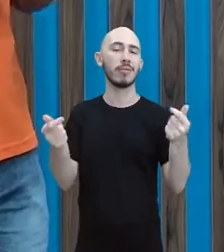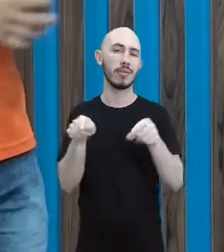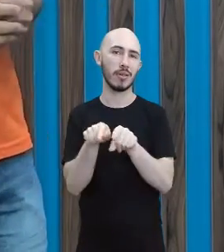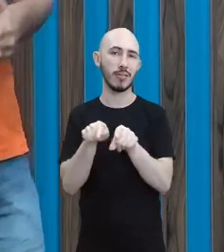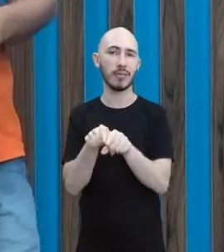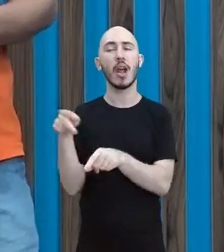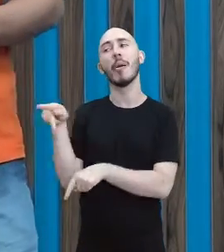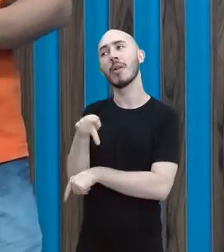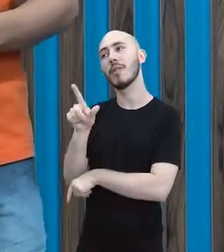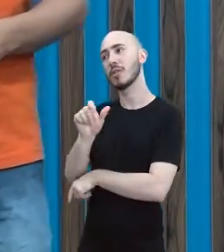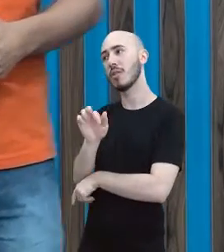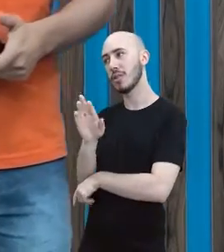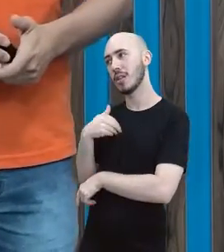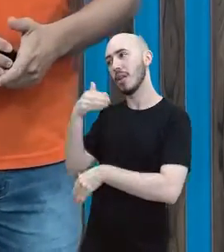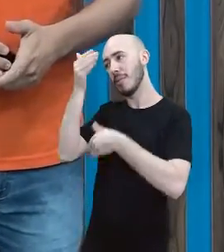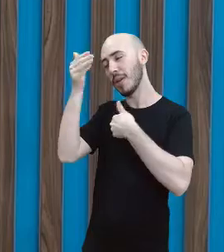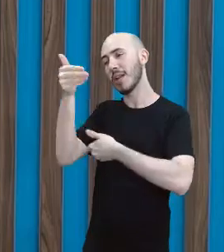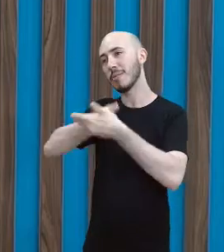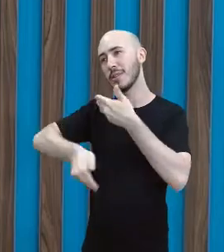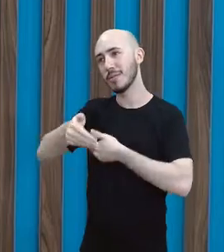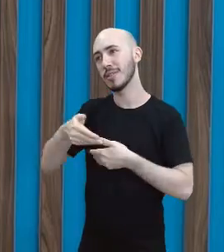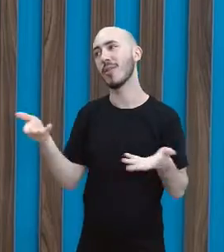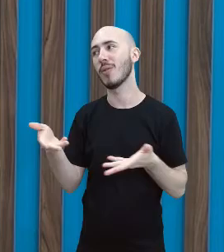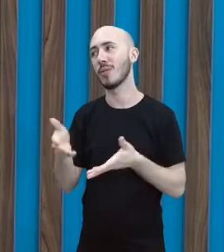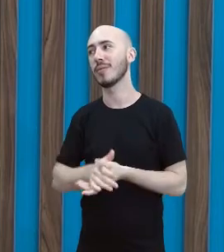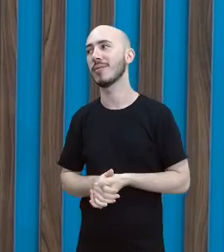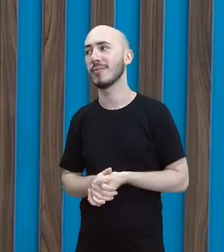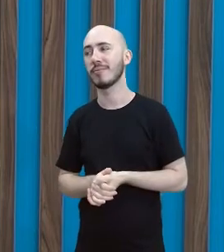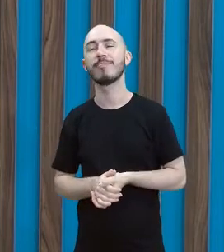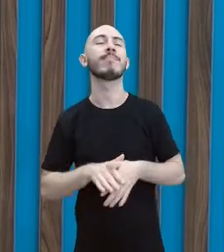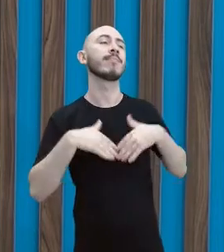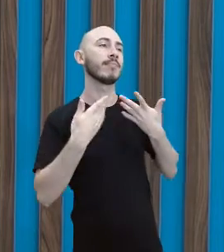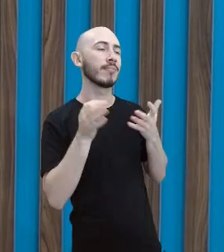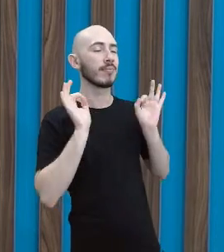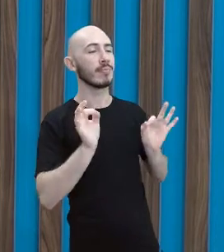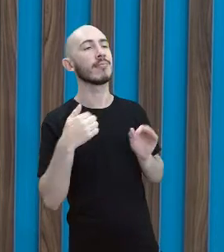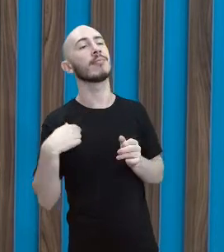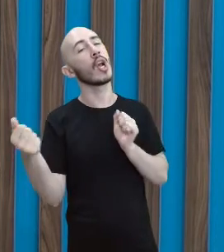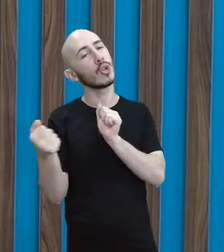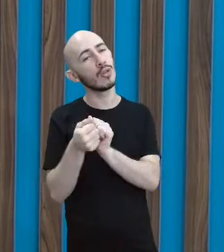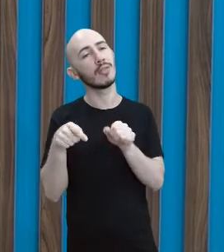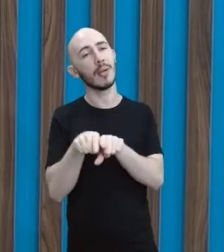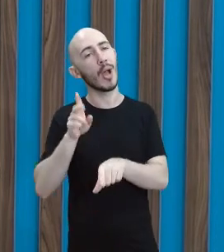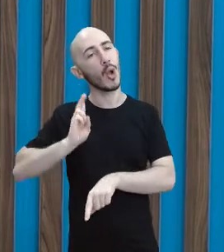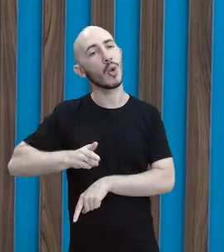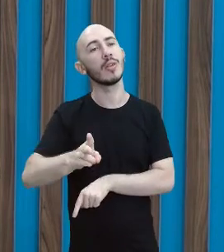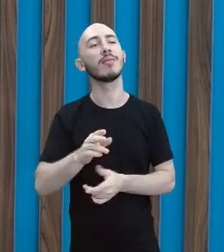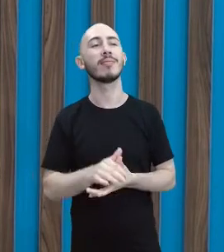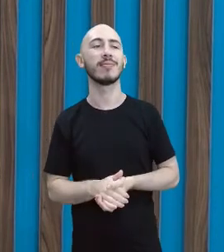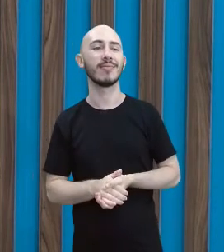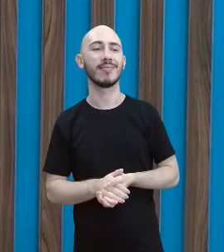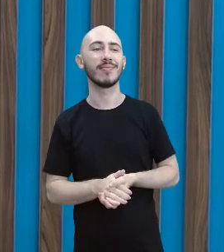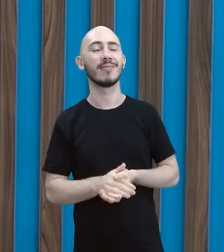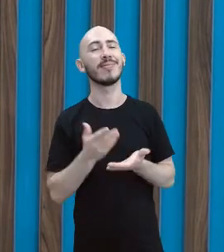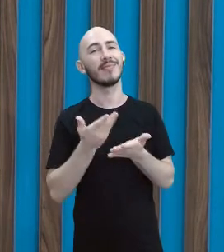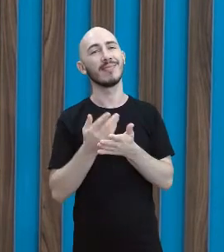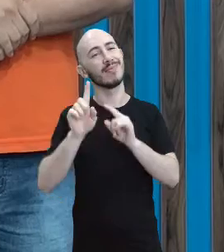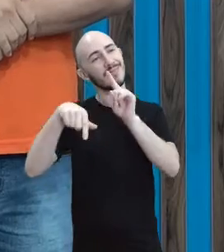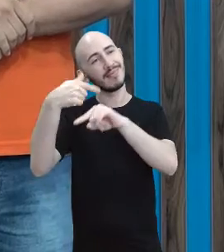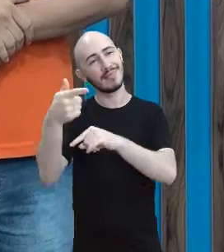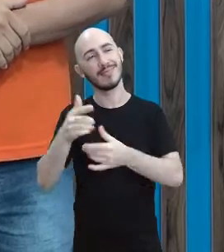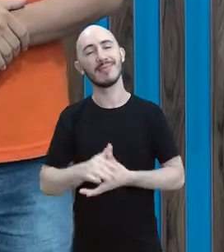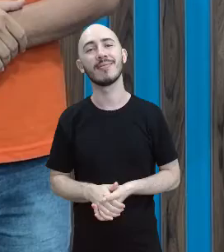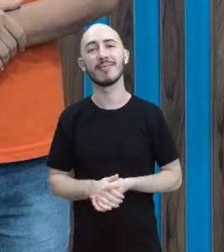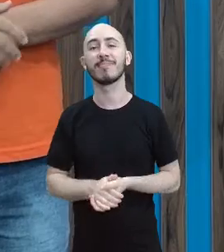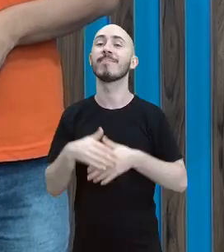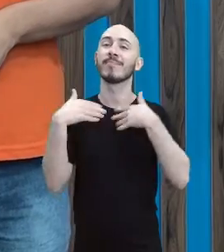rapidinho, muito obrigado pela participação de hoje. É isso aí, pessoal. Tamo junto aqui e até mais.